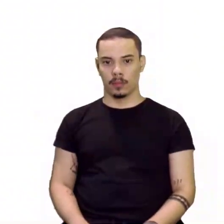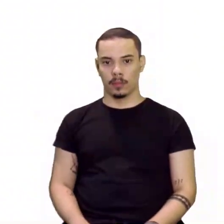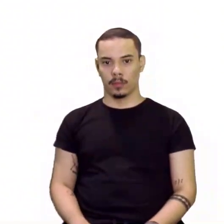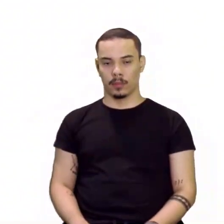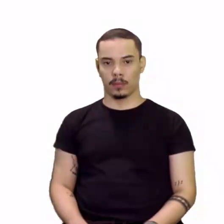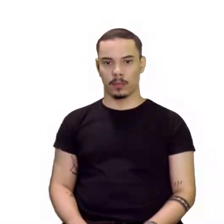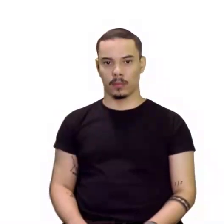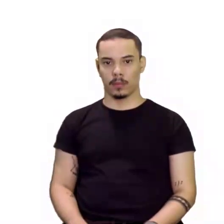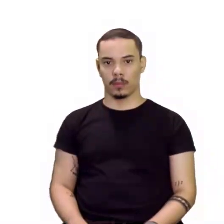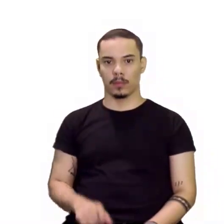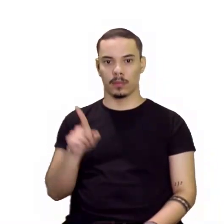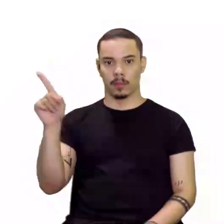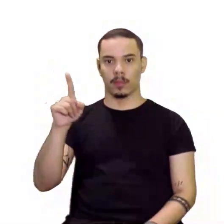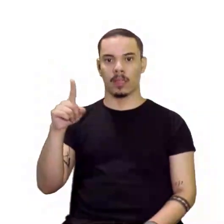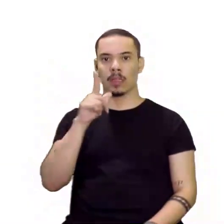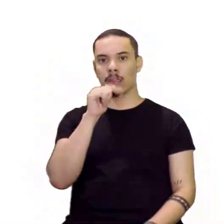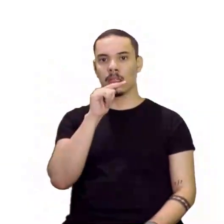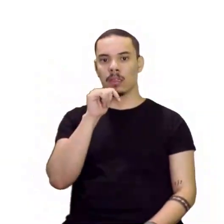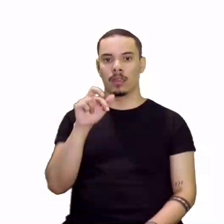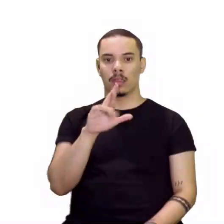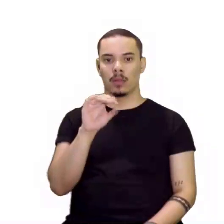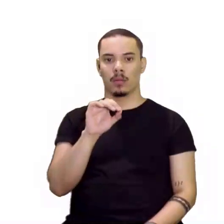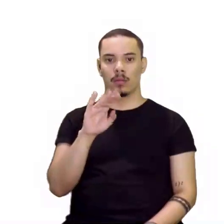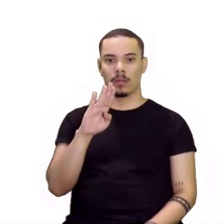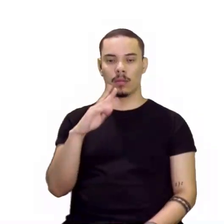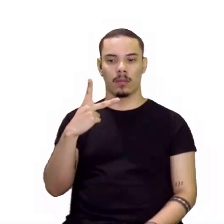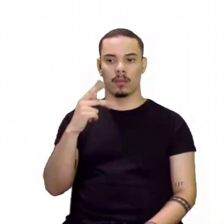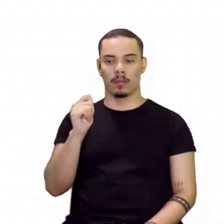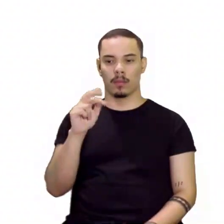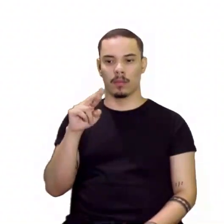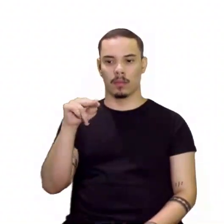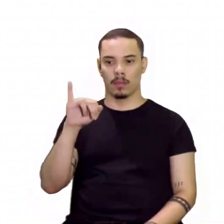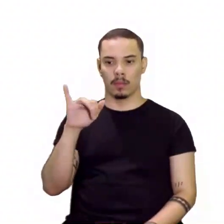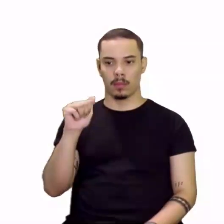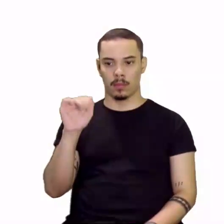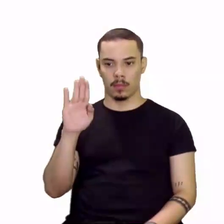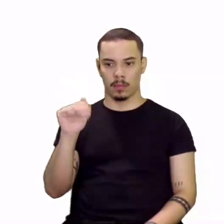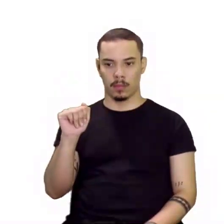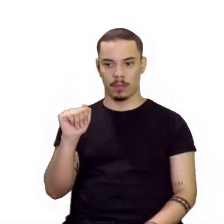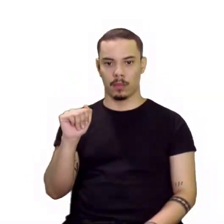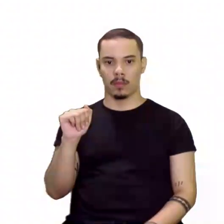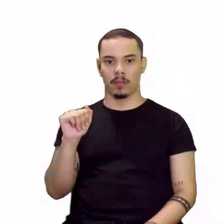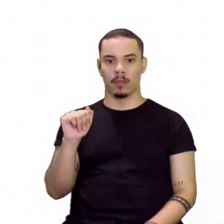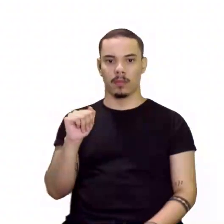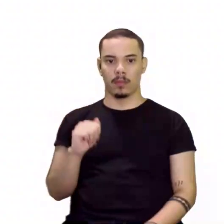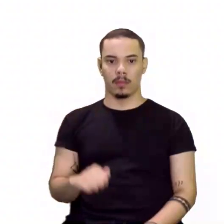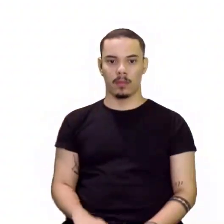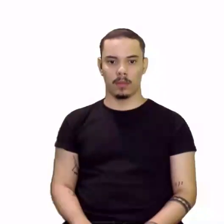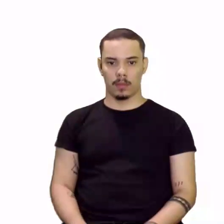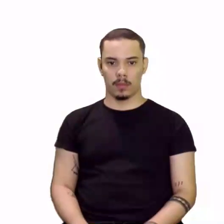Aqui é a bacia do rio Parnaíba. Aqui também tem nuvo.